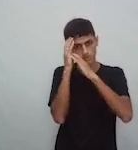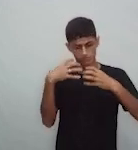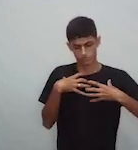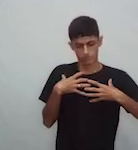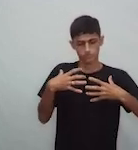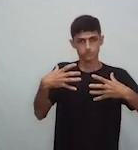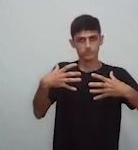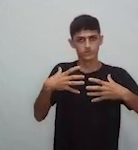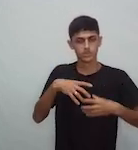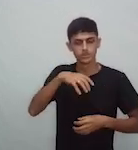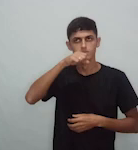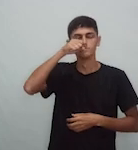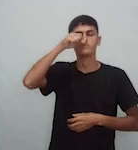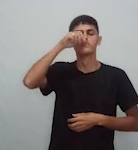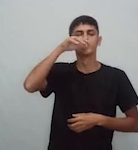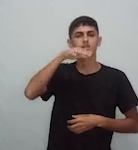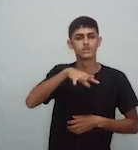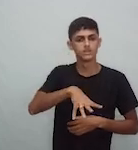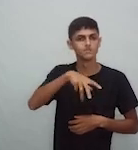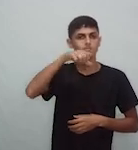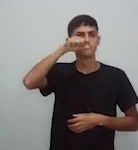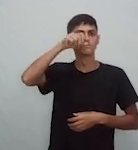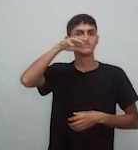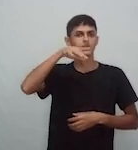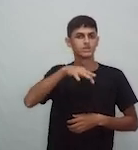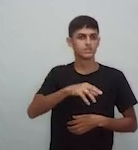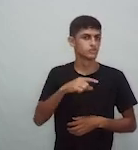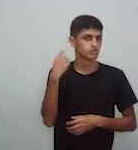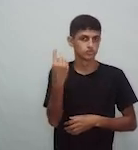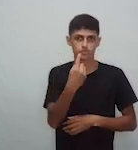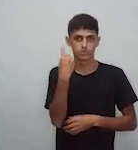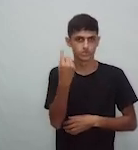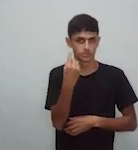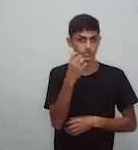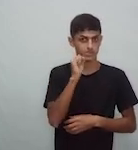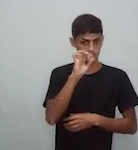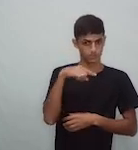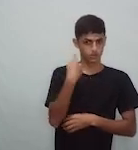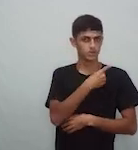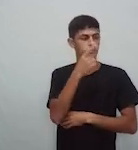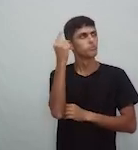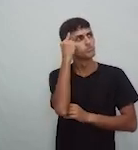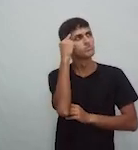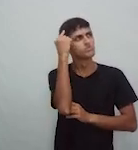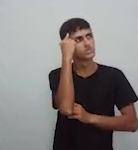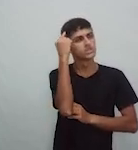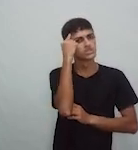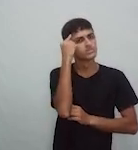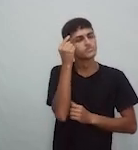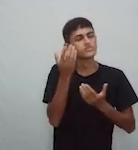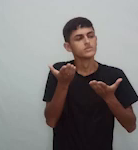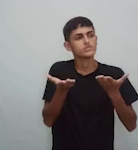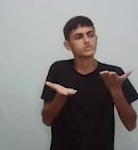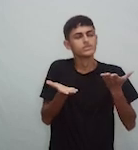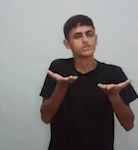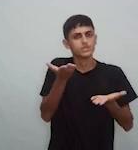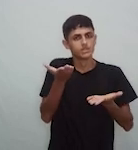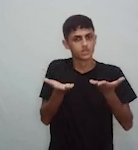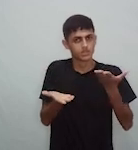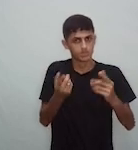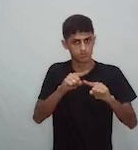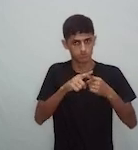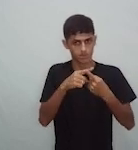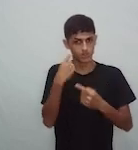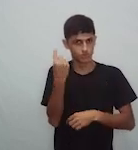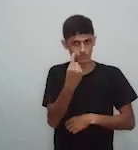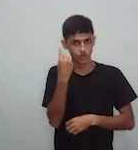gente só pensa na respiração, ou melhor, a gente só controla a respiração quando a gente está pensando nela, mas naturalmente a gente respira sozinho, então isso é um